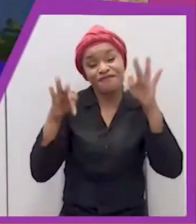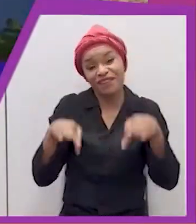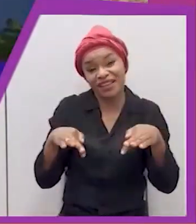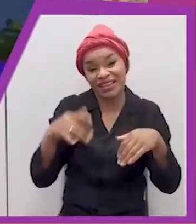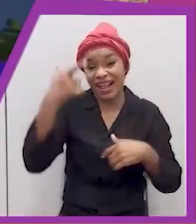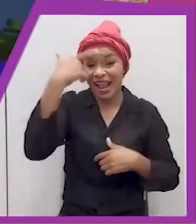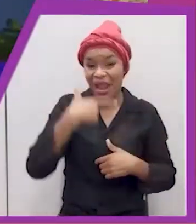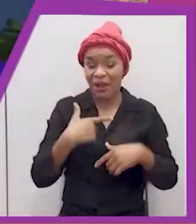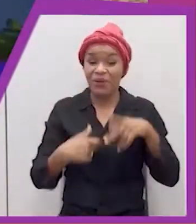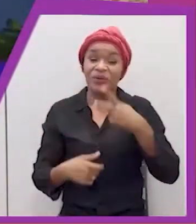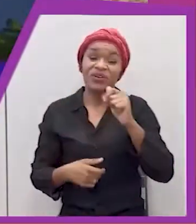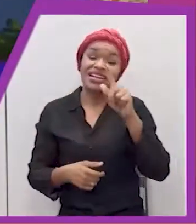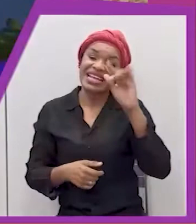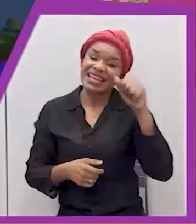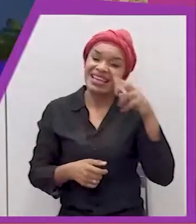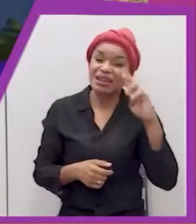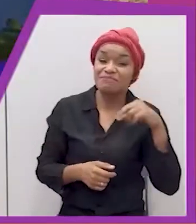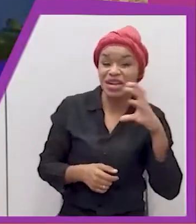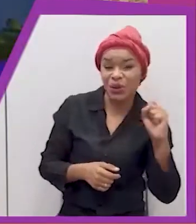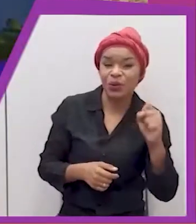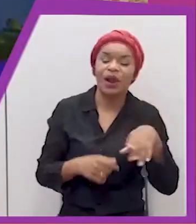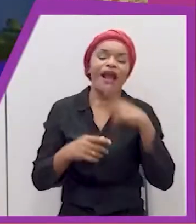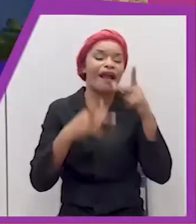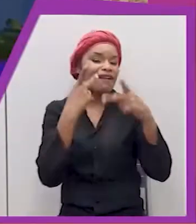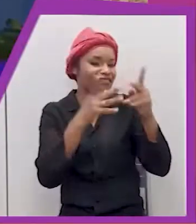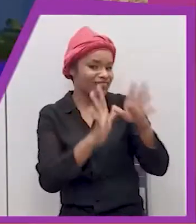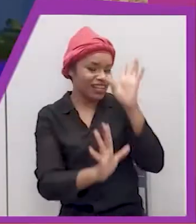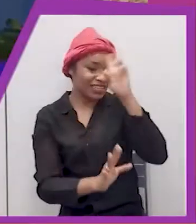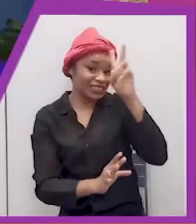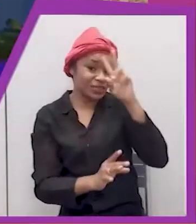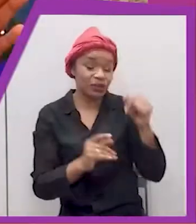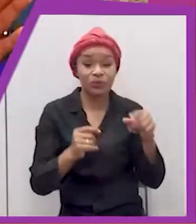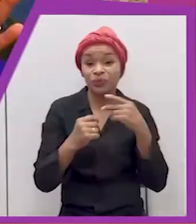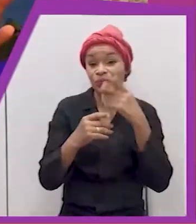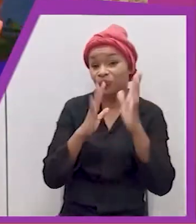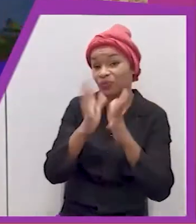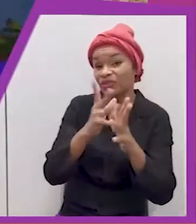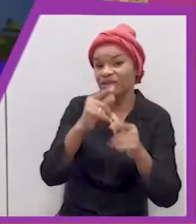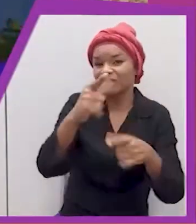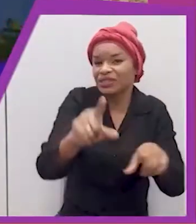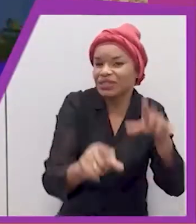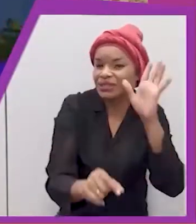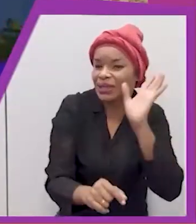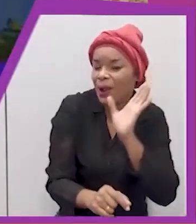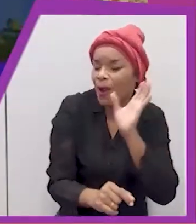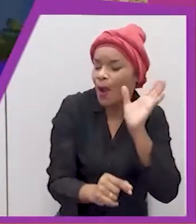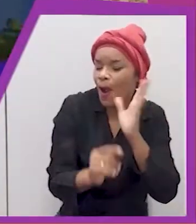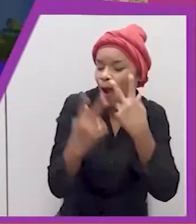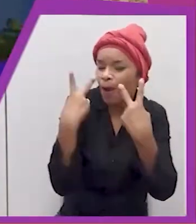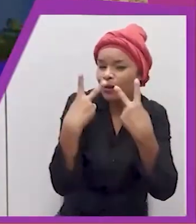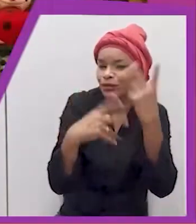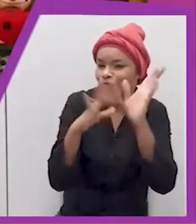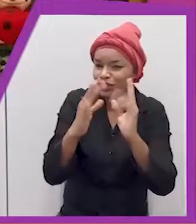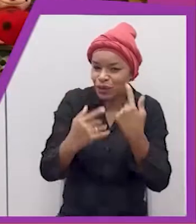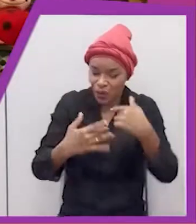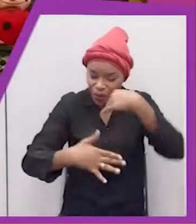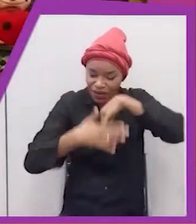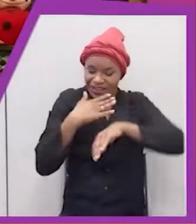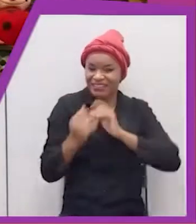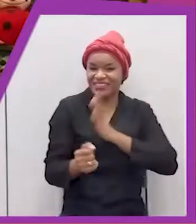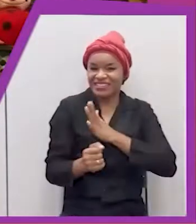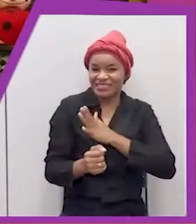Branco contadora de histórias da minha boca para o seu ouvido do seu ouvido para o seu coração muito obrigada